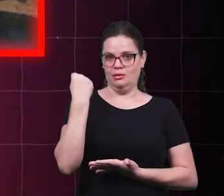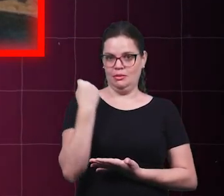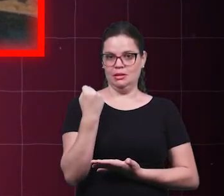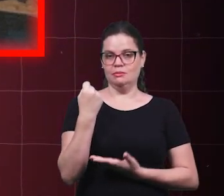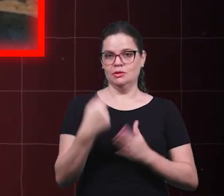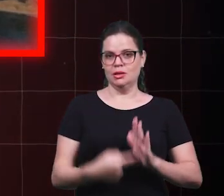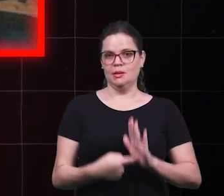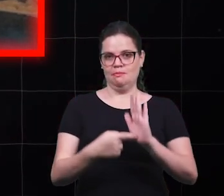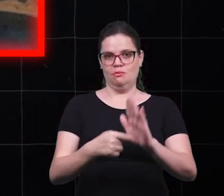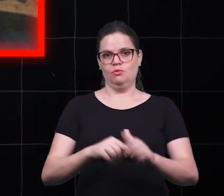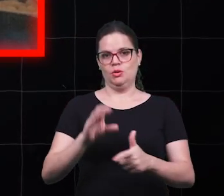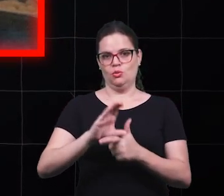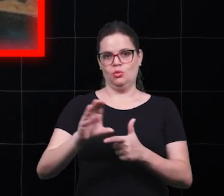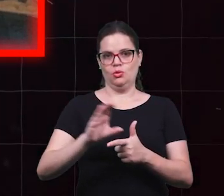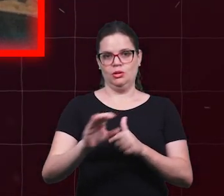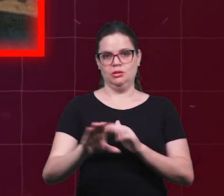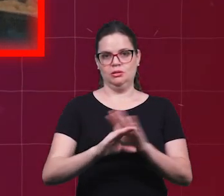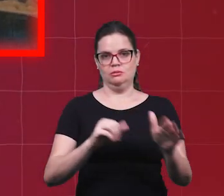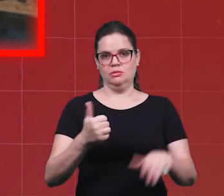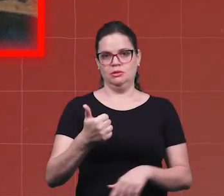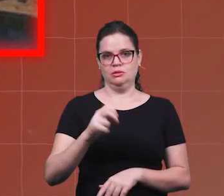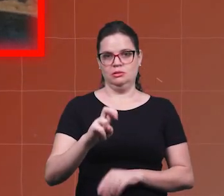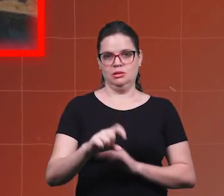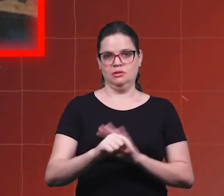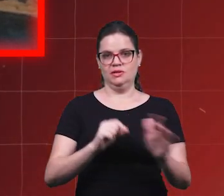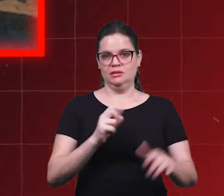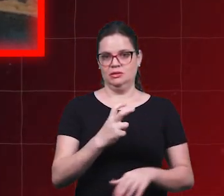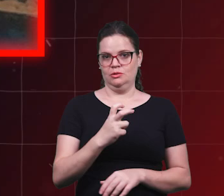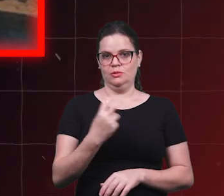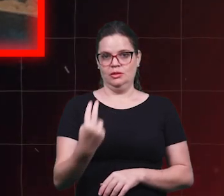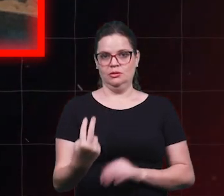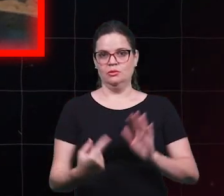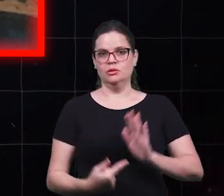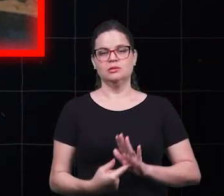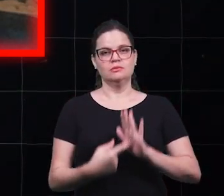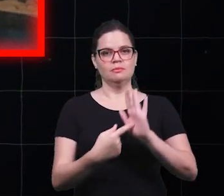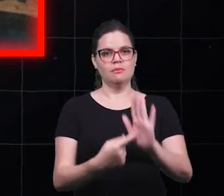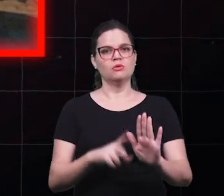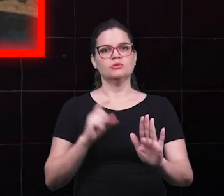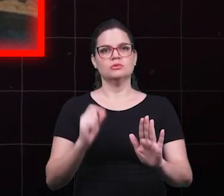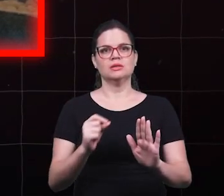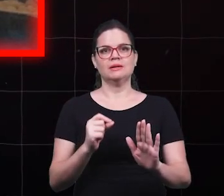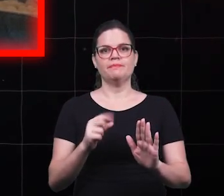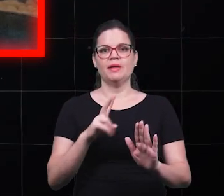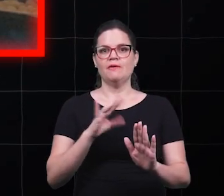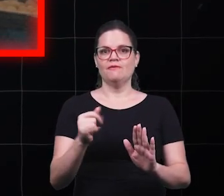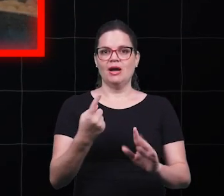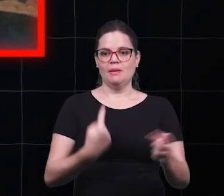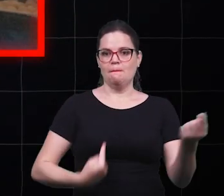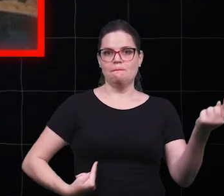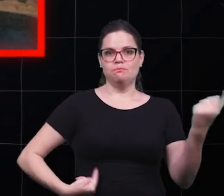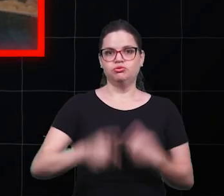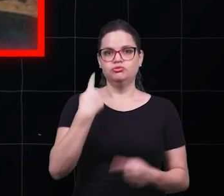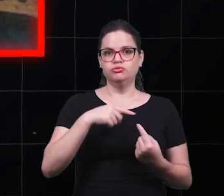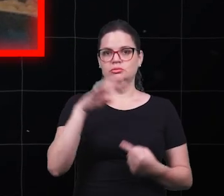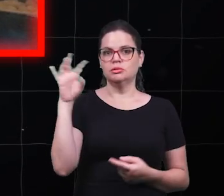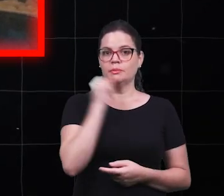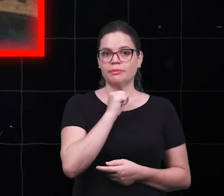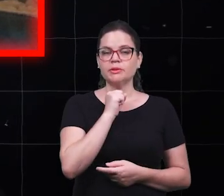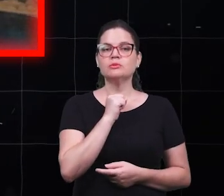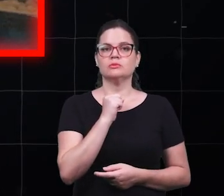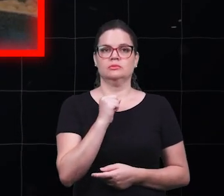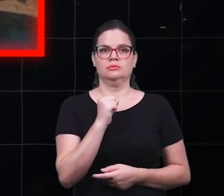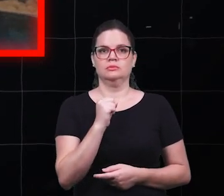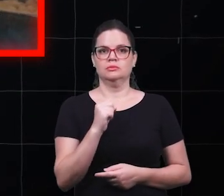Coríntios, no capítulo 15, nos versos 51 e 52, vai ocorrer uma transformação instantânea. Então, esse evento